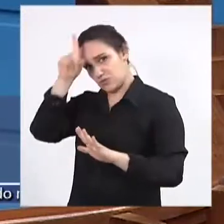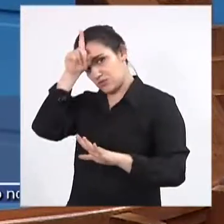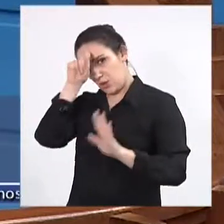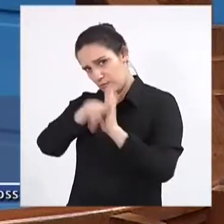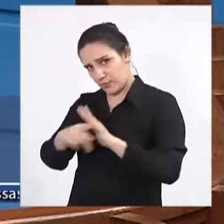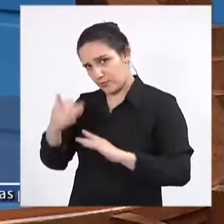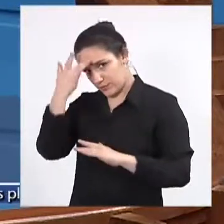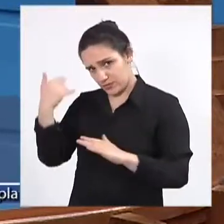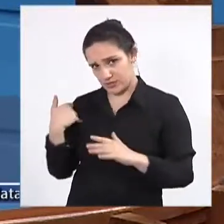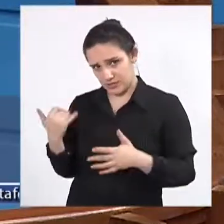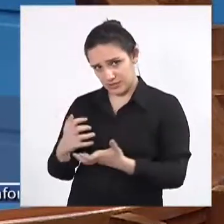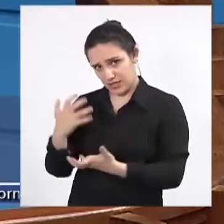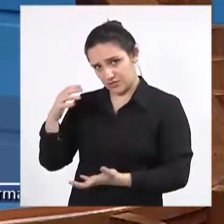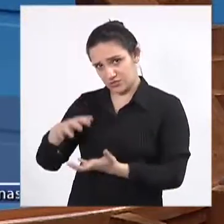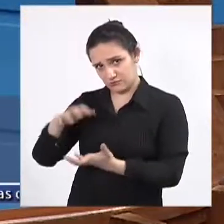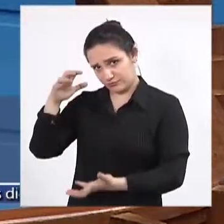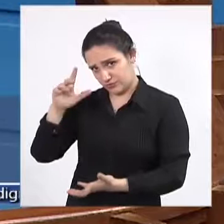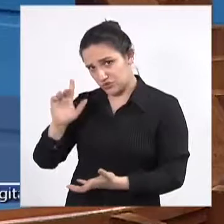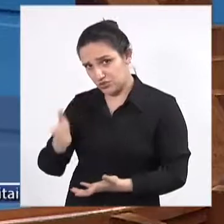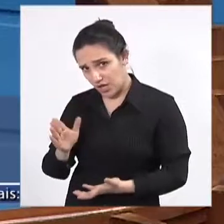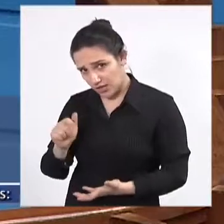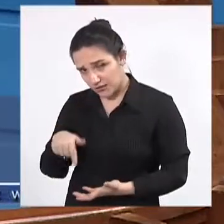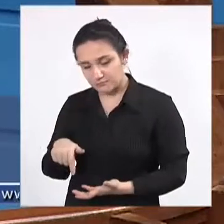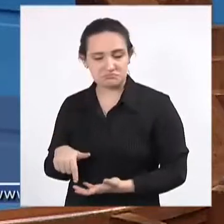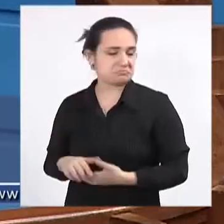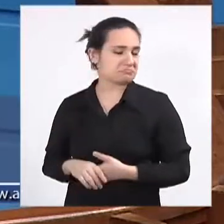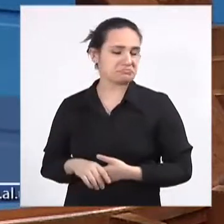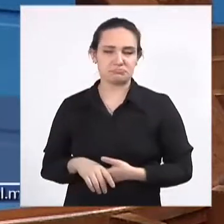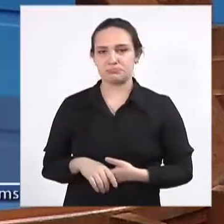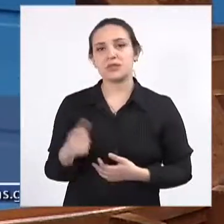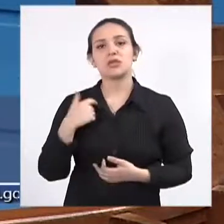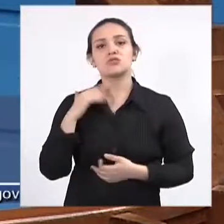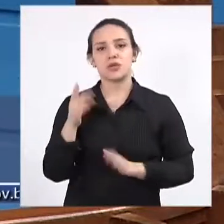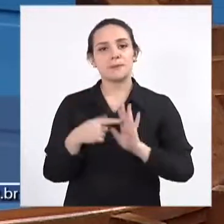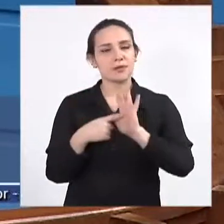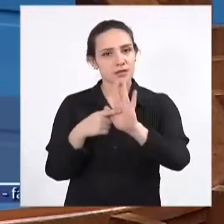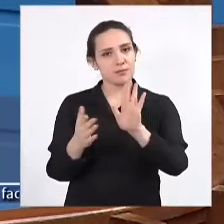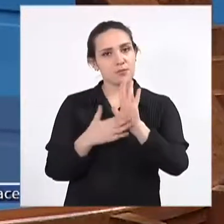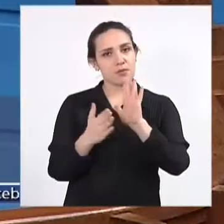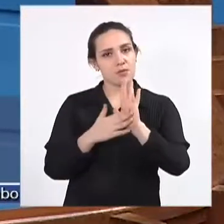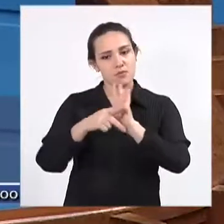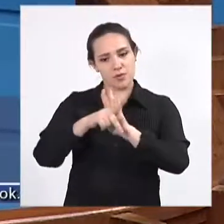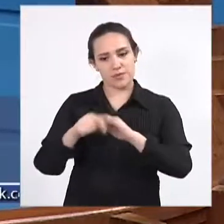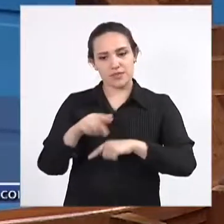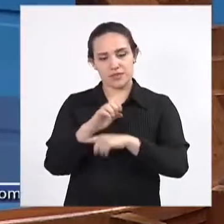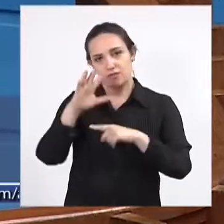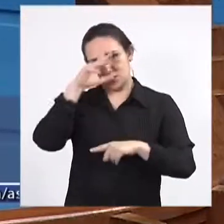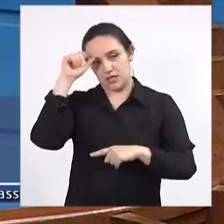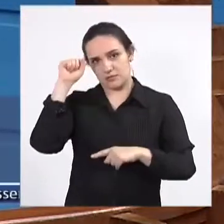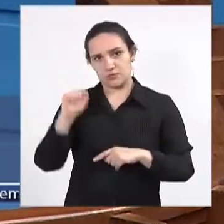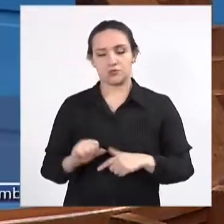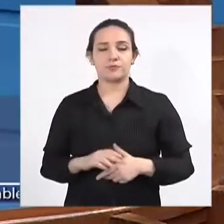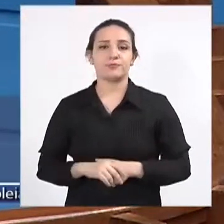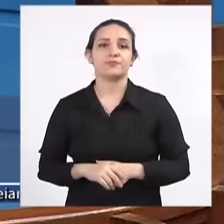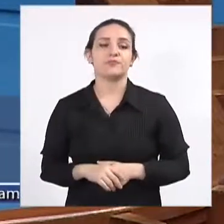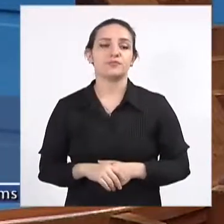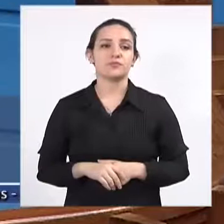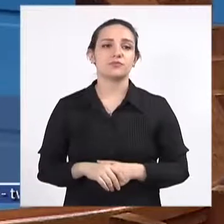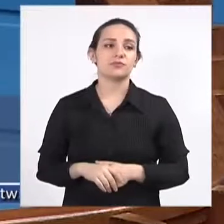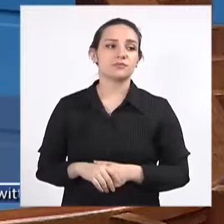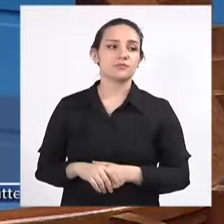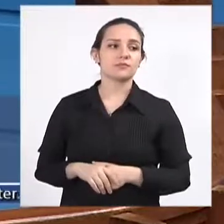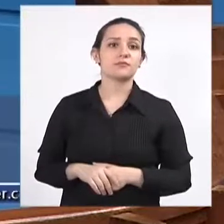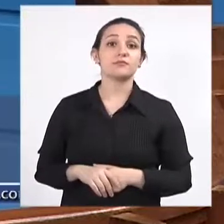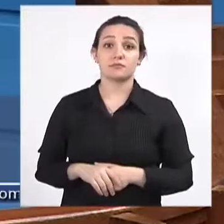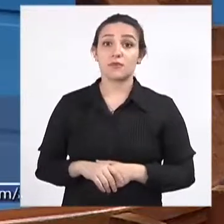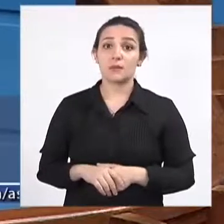Sul. Eu já apresentei essa proposta aqui ao governo do estado para que se implantasse no